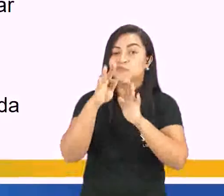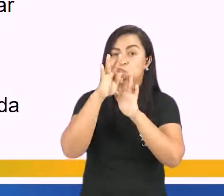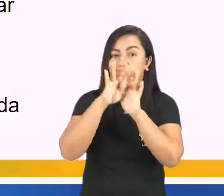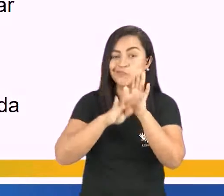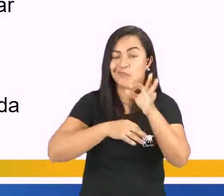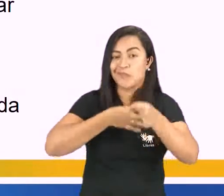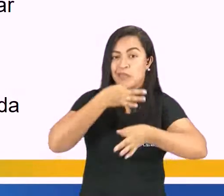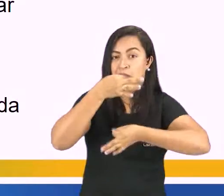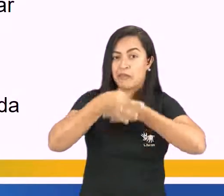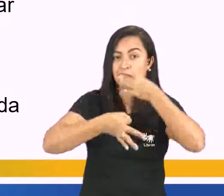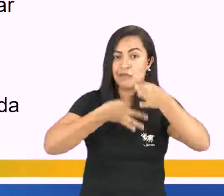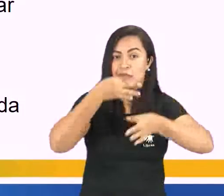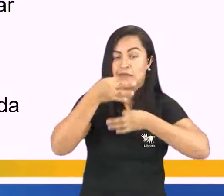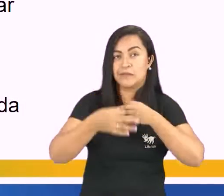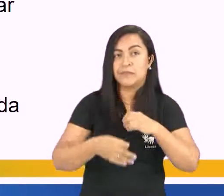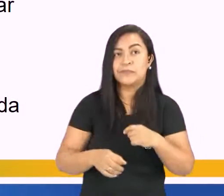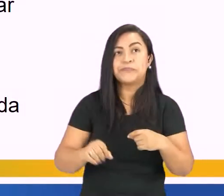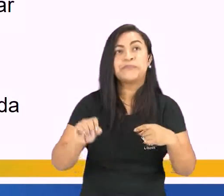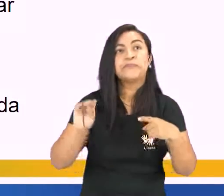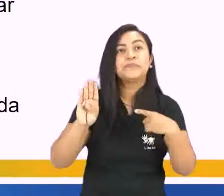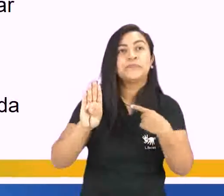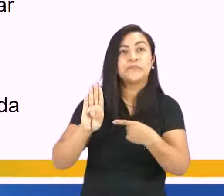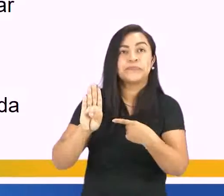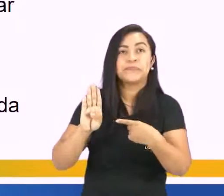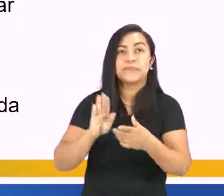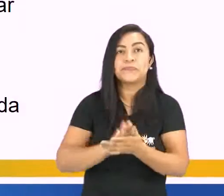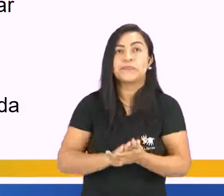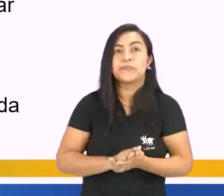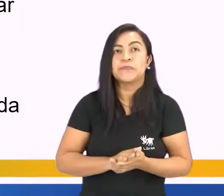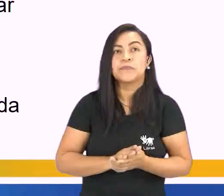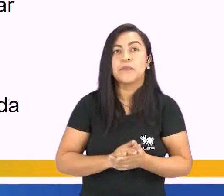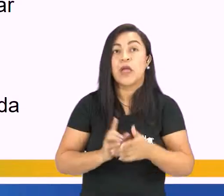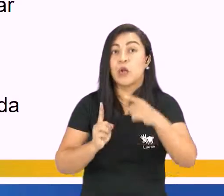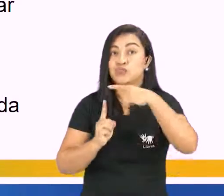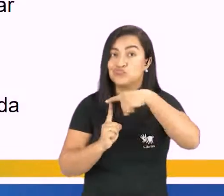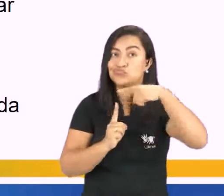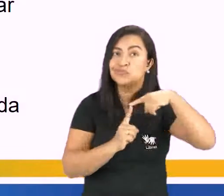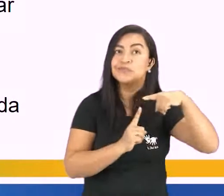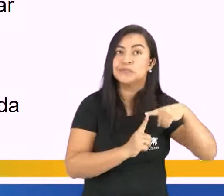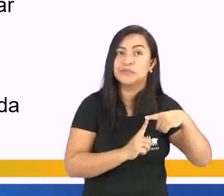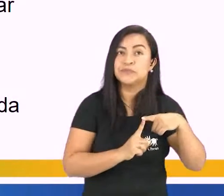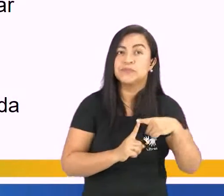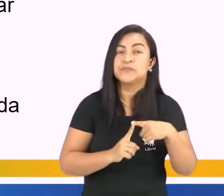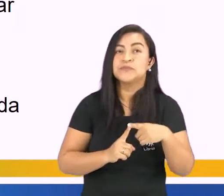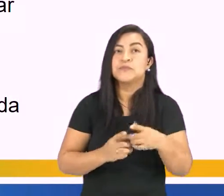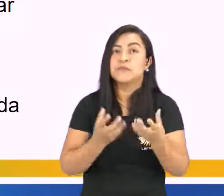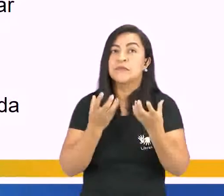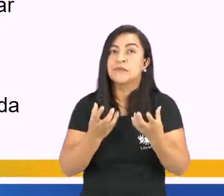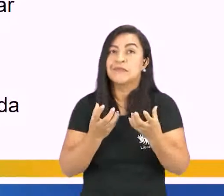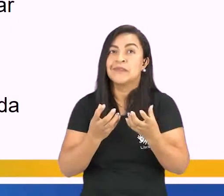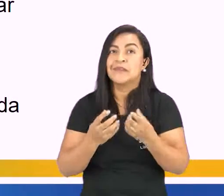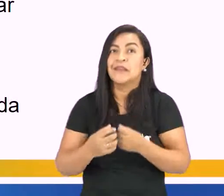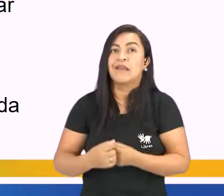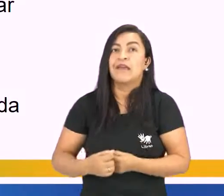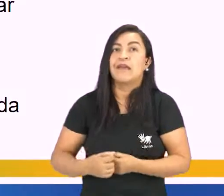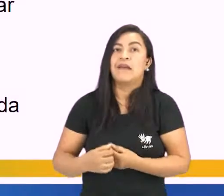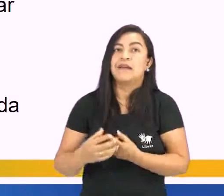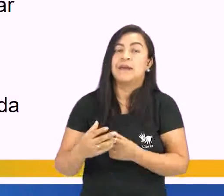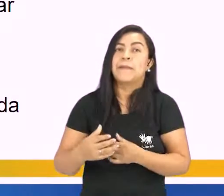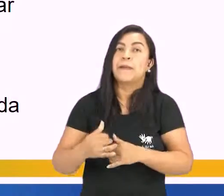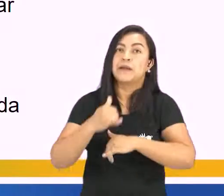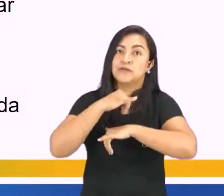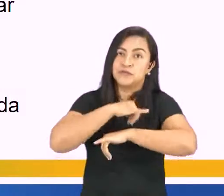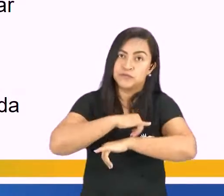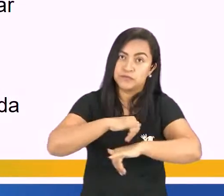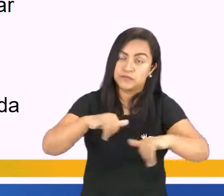argumentativo. Letra B. Tipo que busca traer informaciones sobre